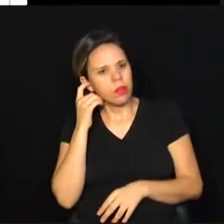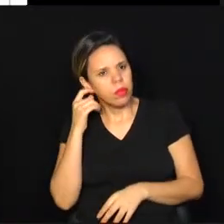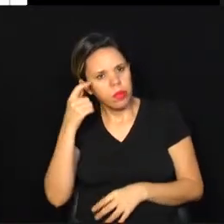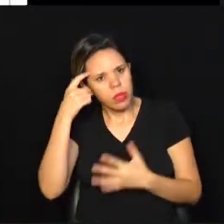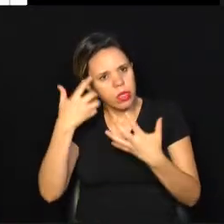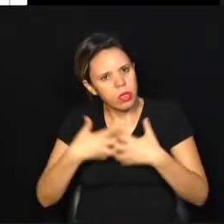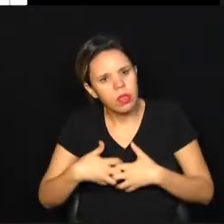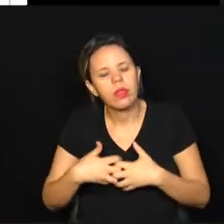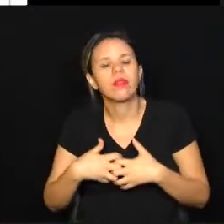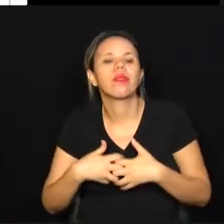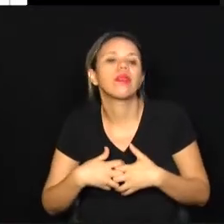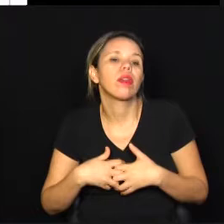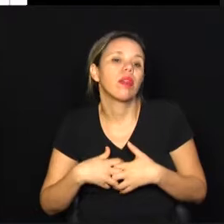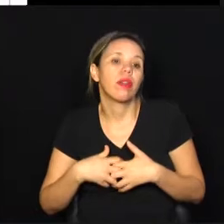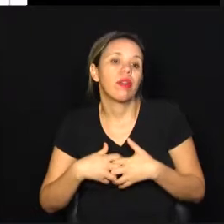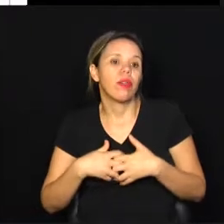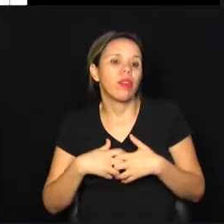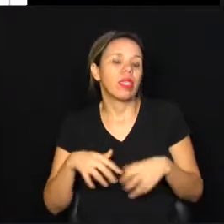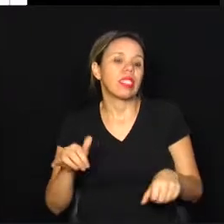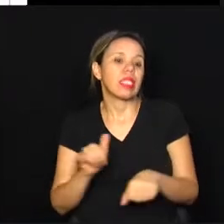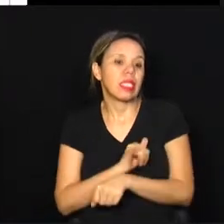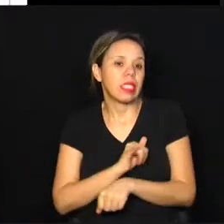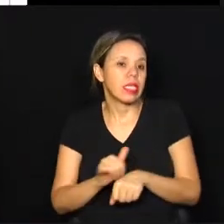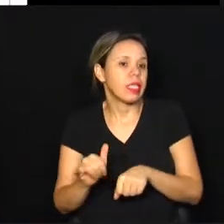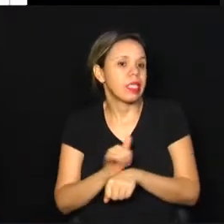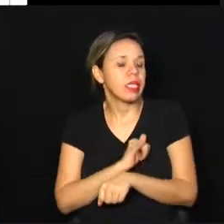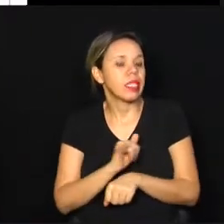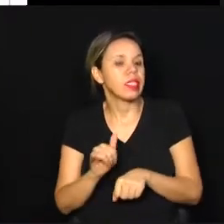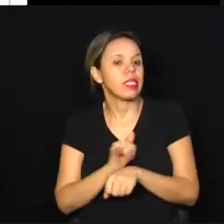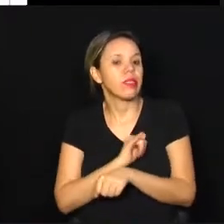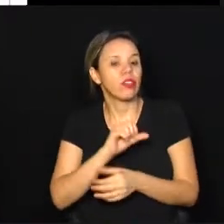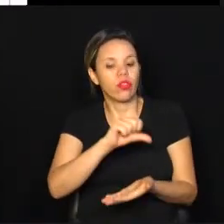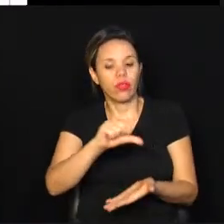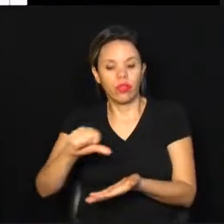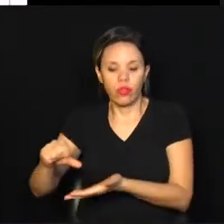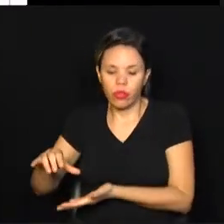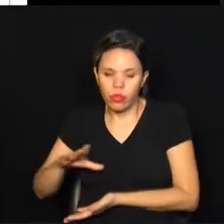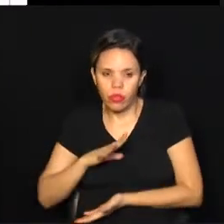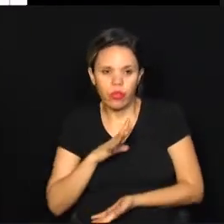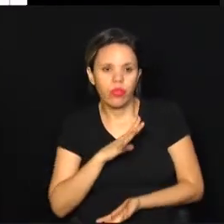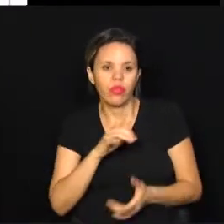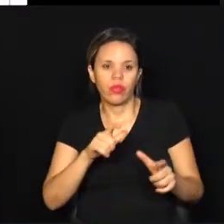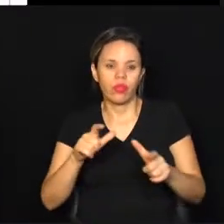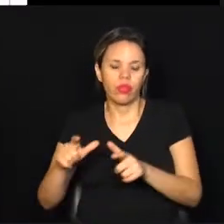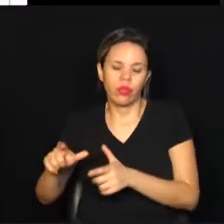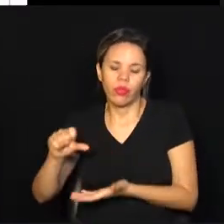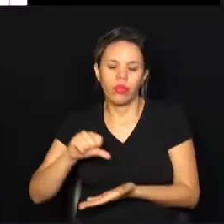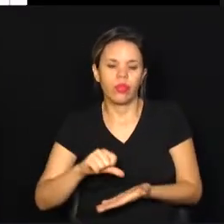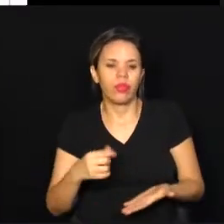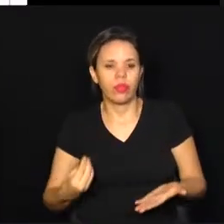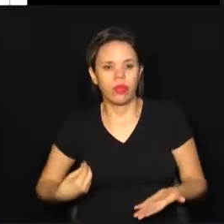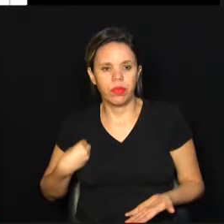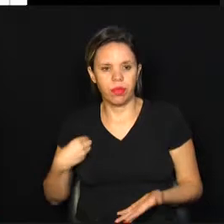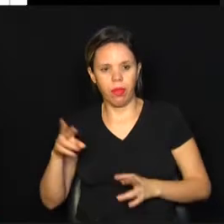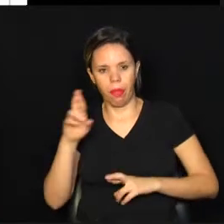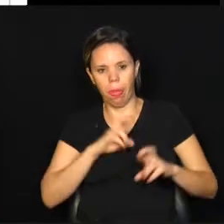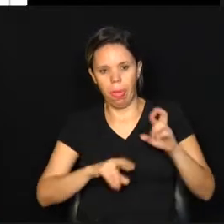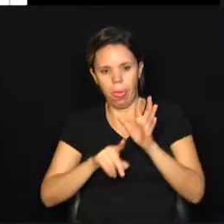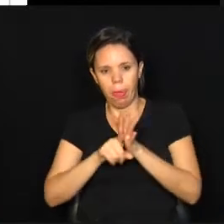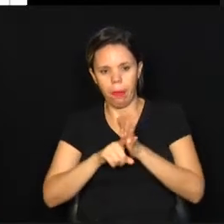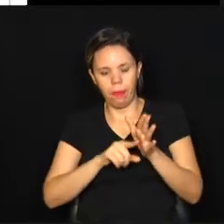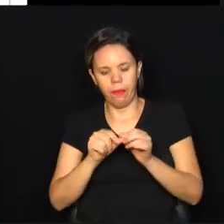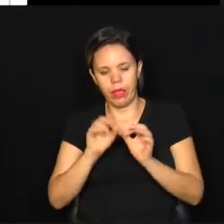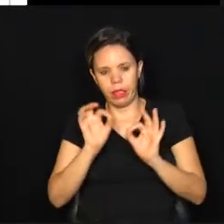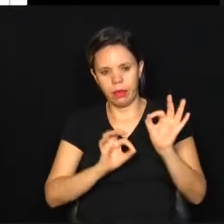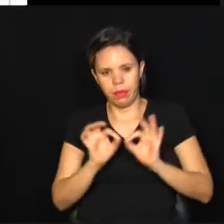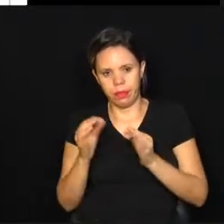várias escalas, né? A gente tem que pensar na escala regional, na escala do município e na escala local, quando a gente está analisando e fazendo um plano.